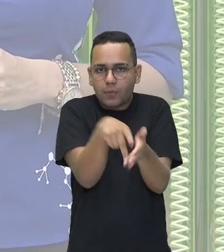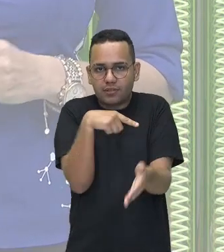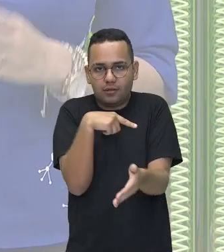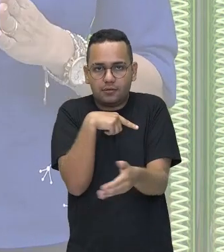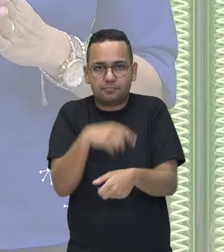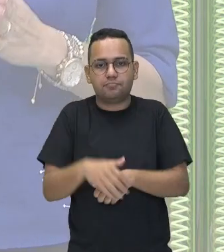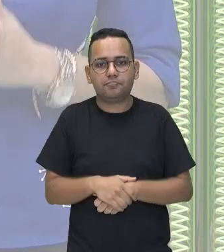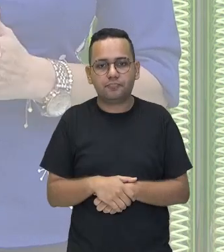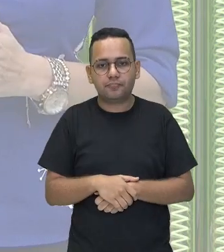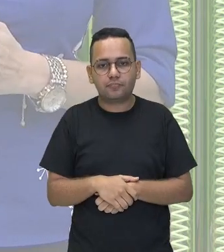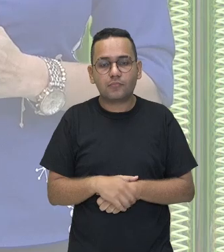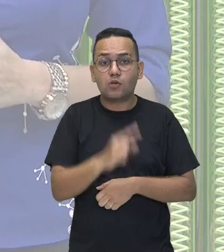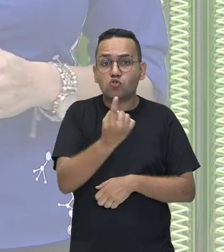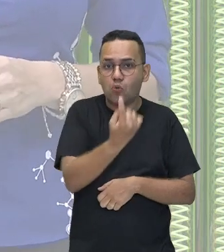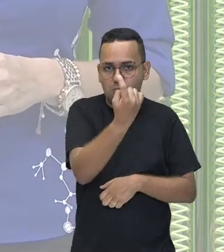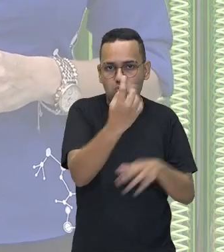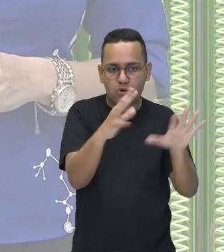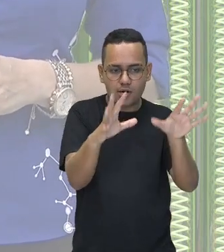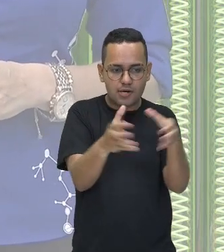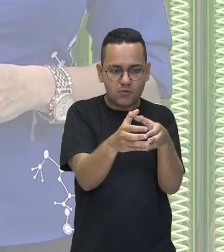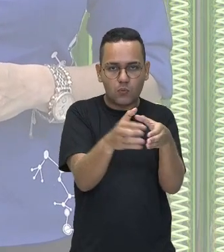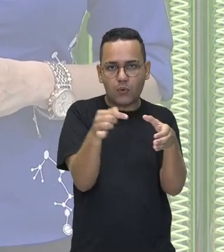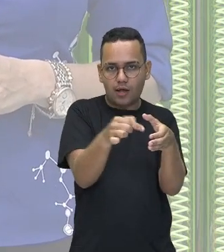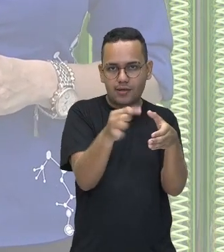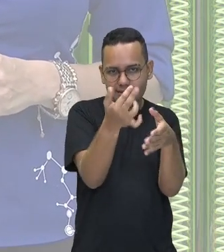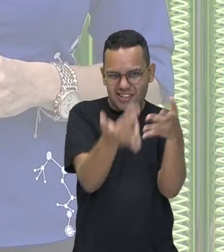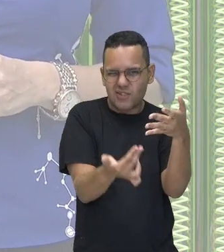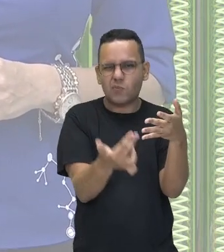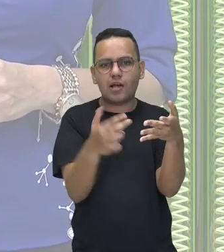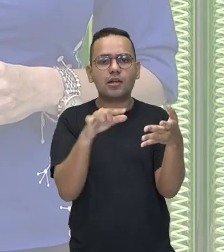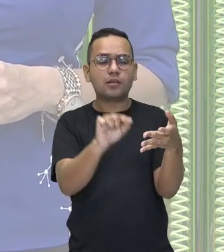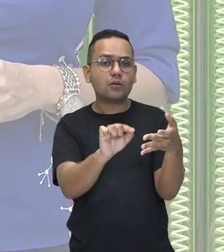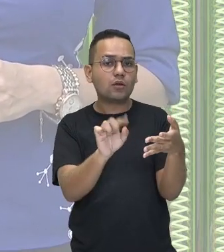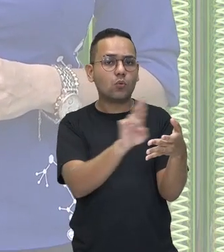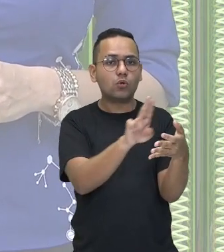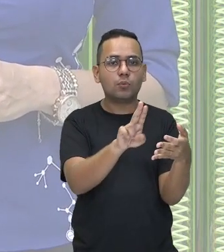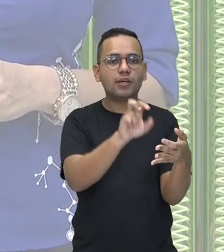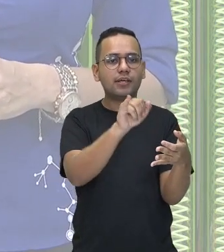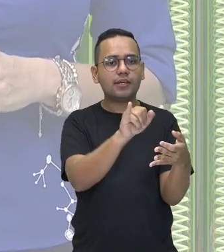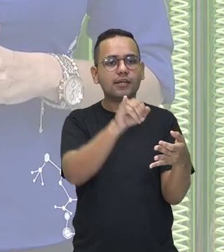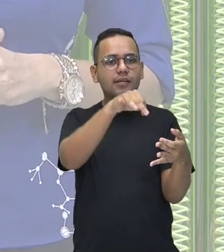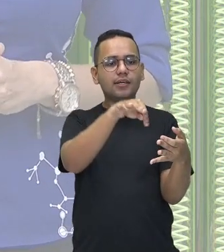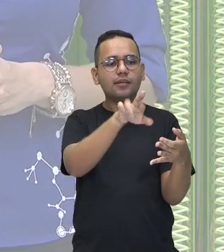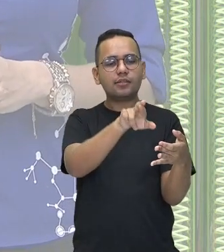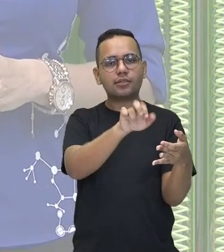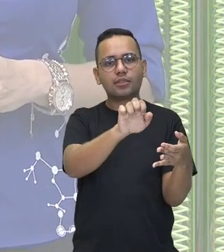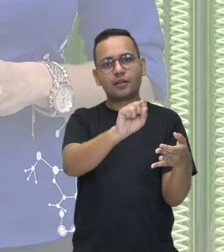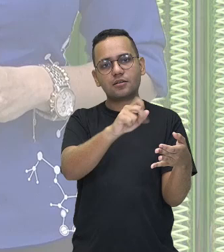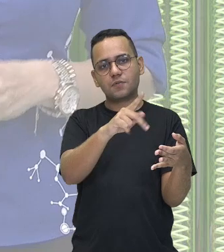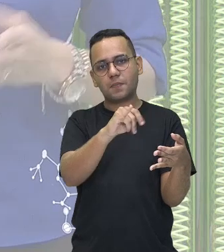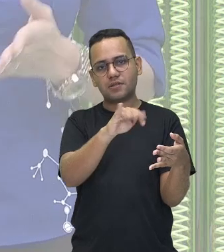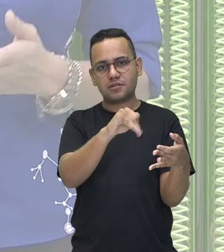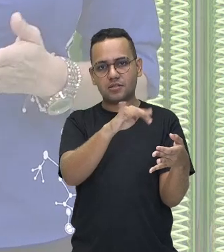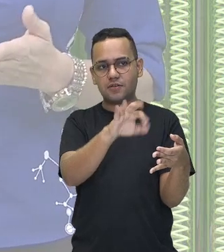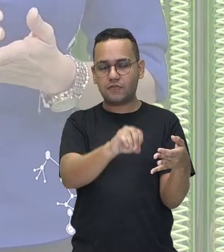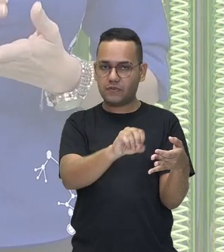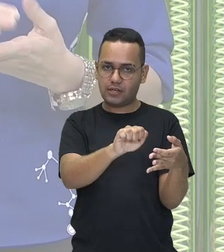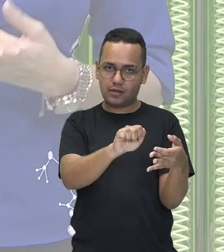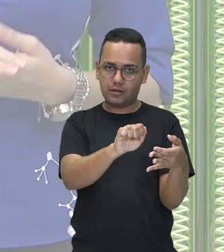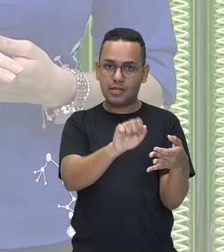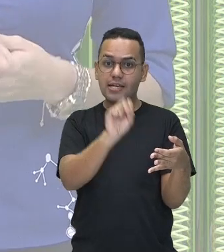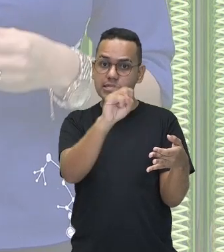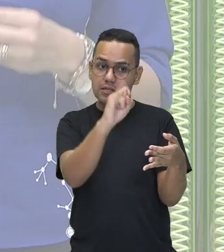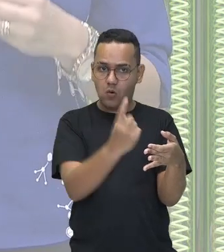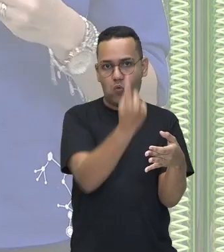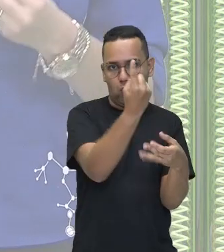com indivíduos de uma mesma espécie, nós falamos que são relações intraespecíficas. Mas elas também